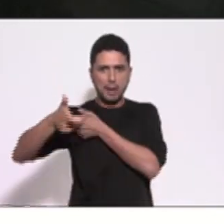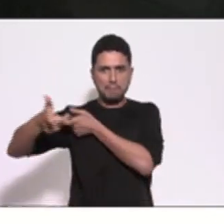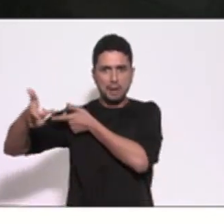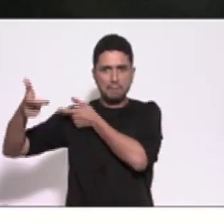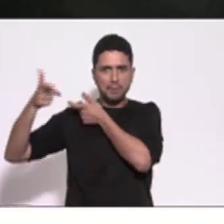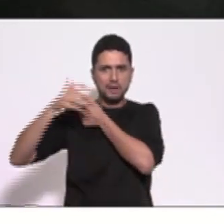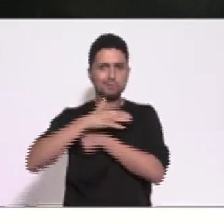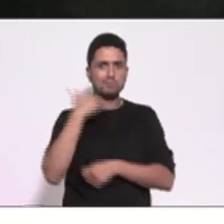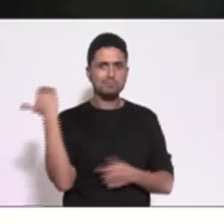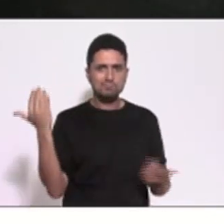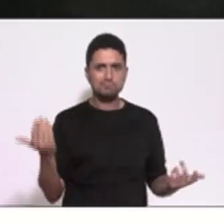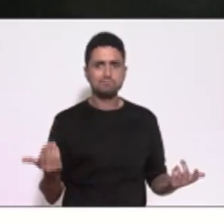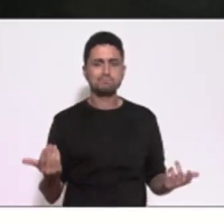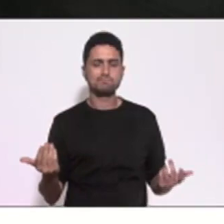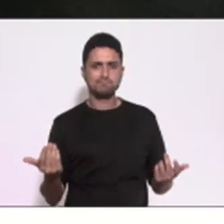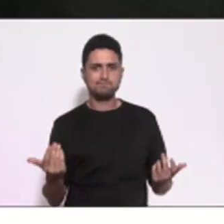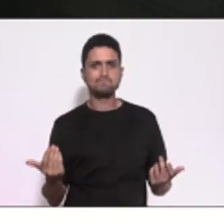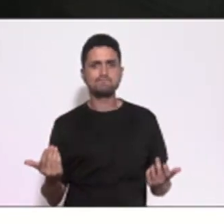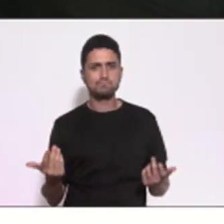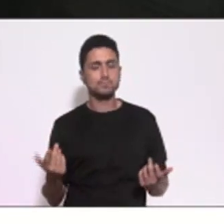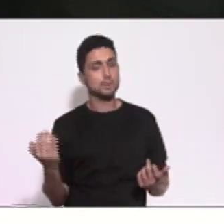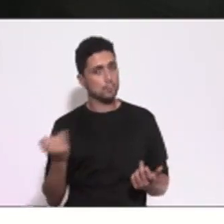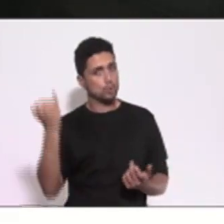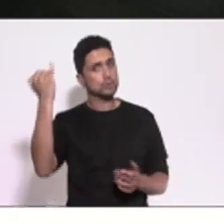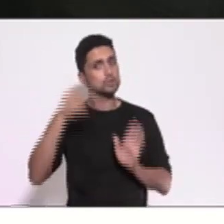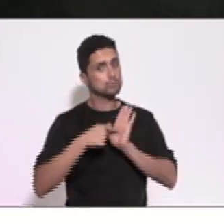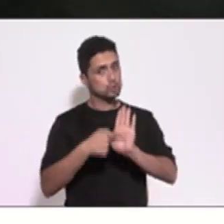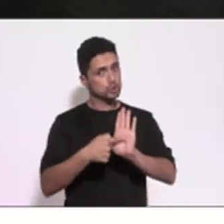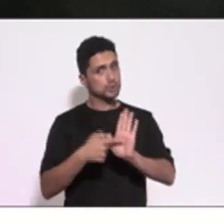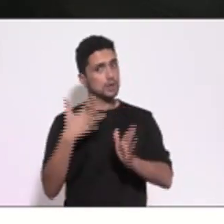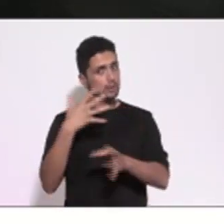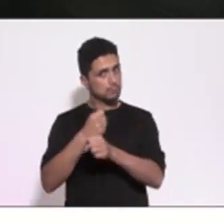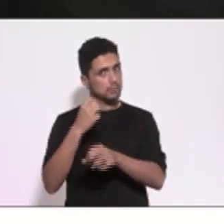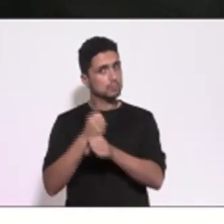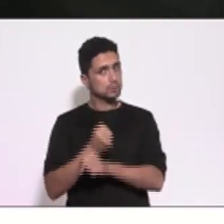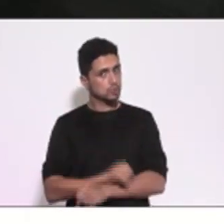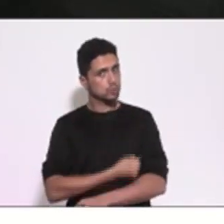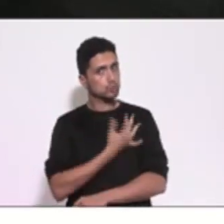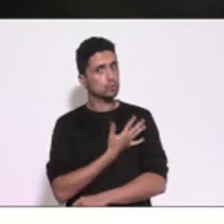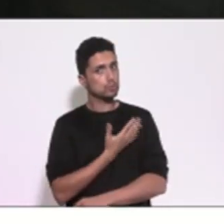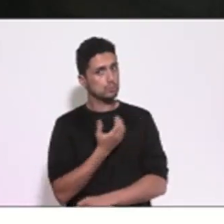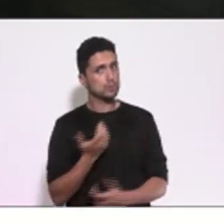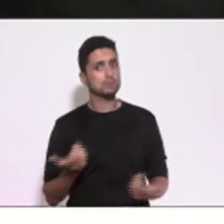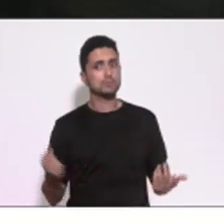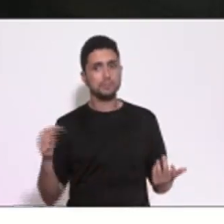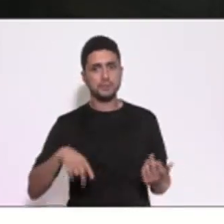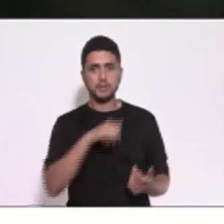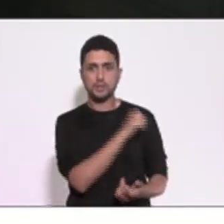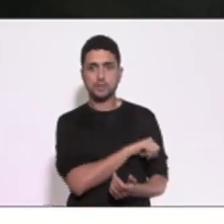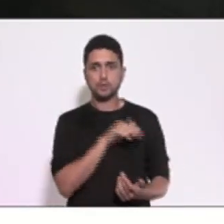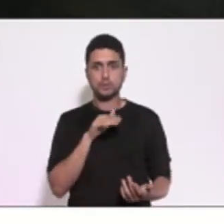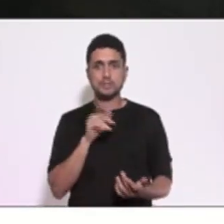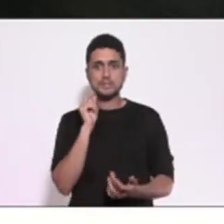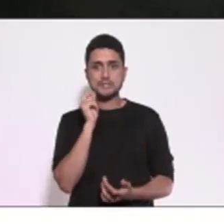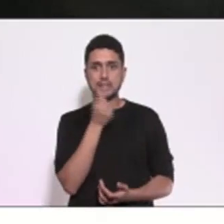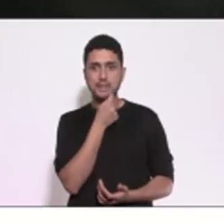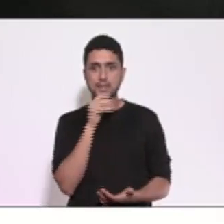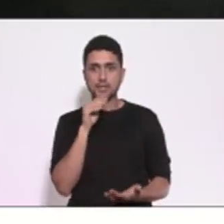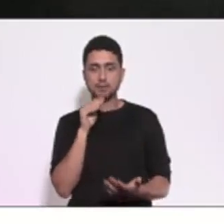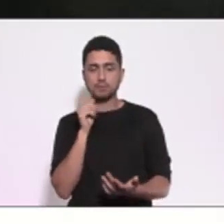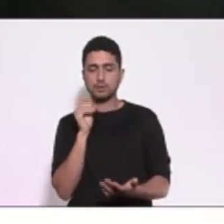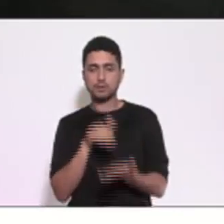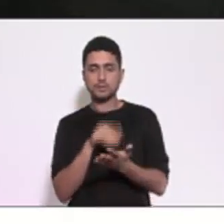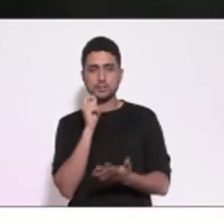fatal. Importante já trazer os dados, só no Rio de Janeiro, até setembro, foram 30 crianças